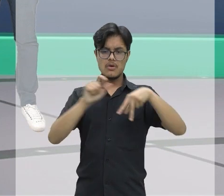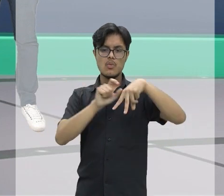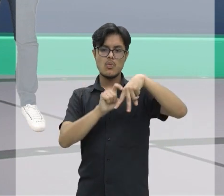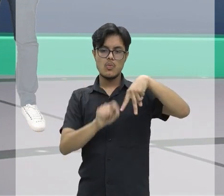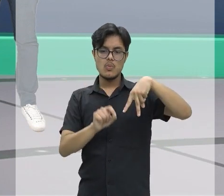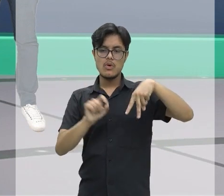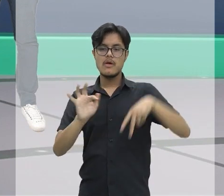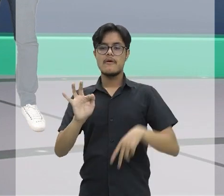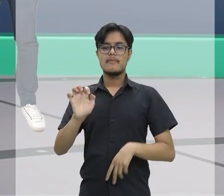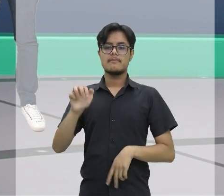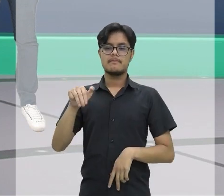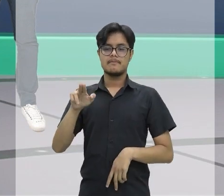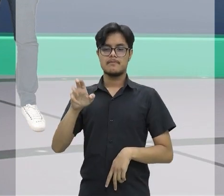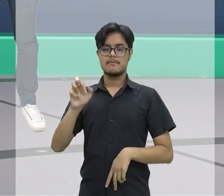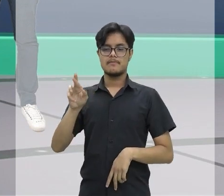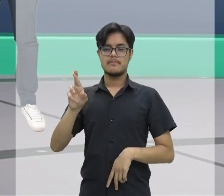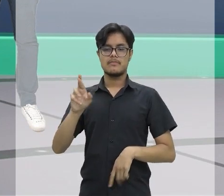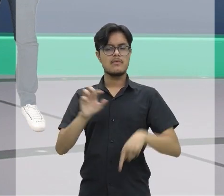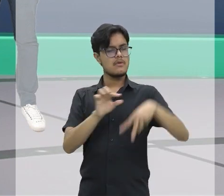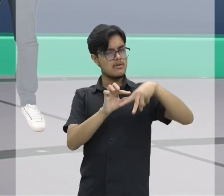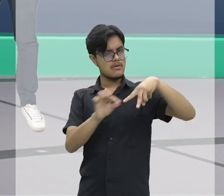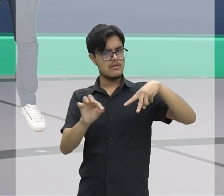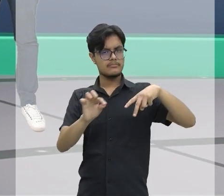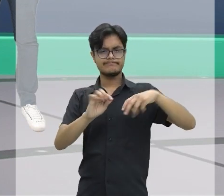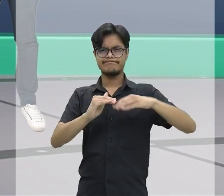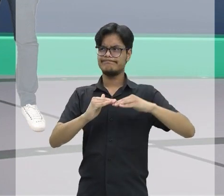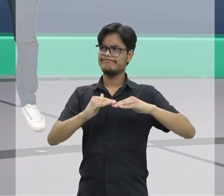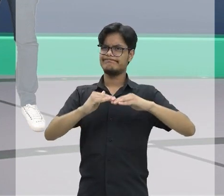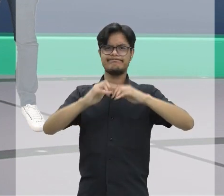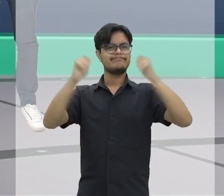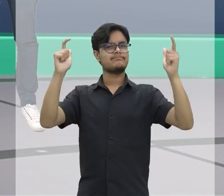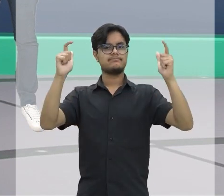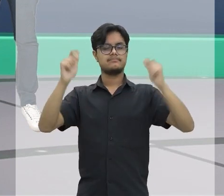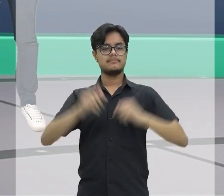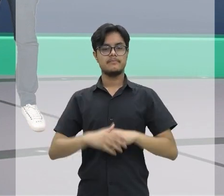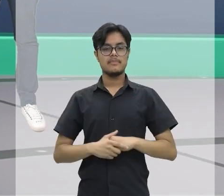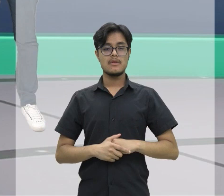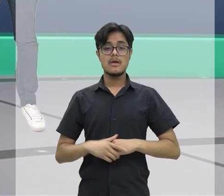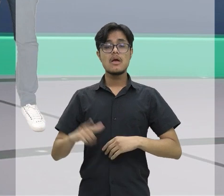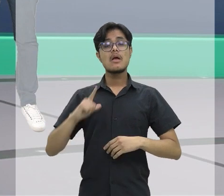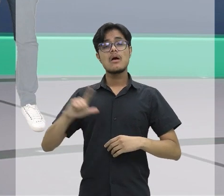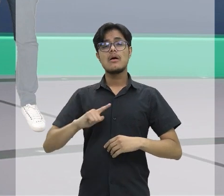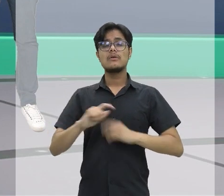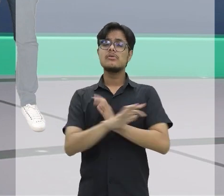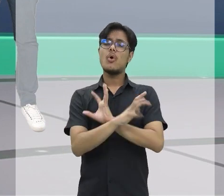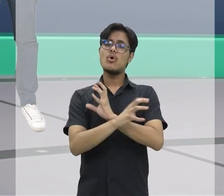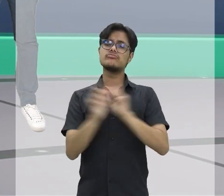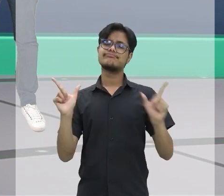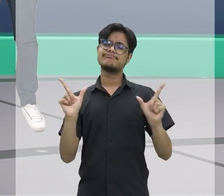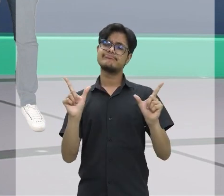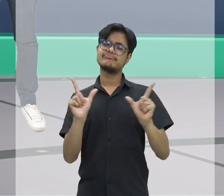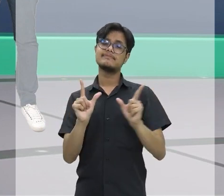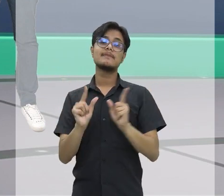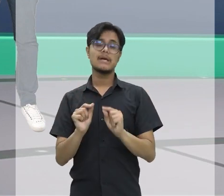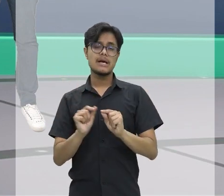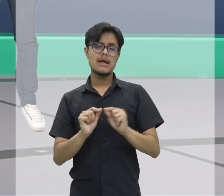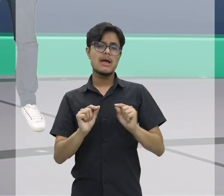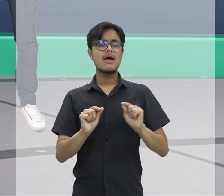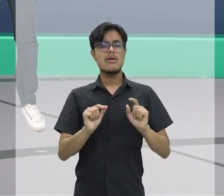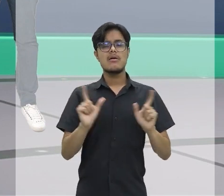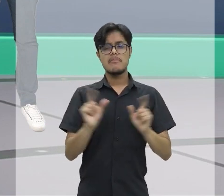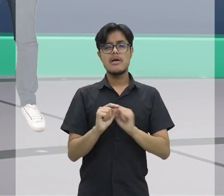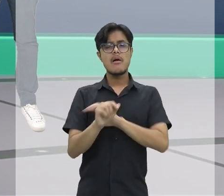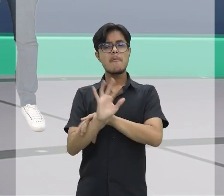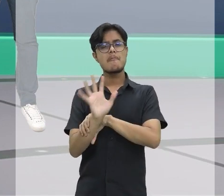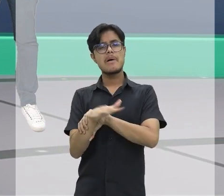nossa região da coxa, que é o maior osso que a gente encontra aí no nosso esqueleto. Temos os ossos curtos, né? Que já são menores, a gente encontra aqui nas nossas mãos,